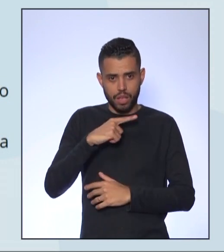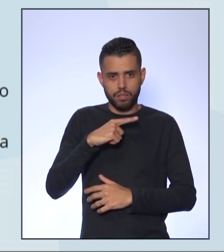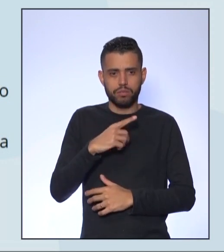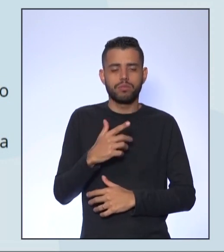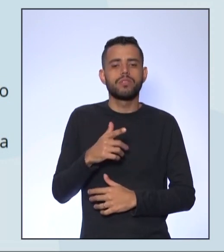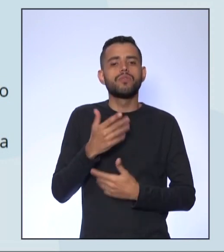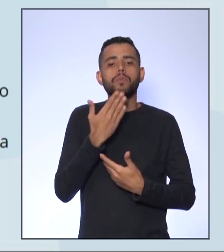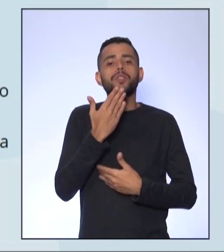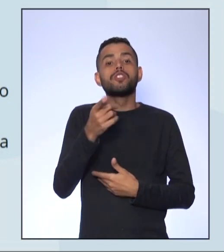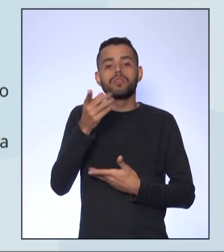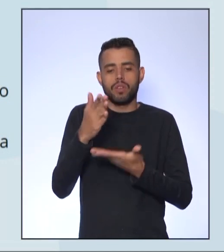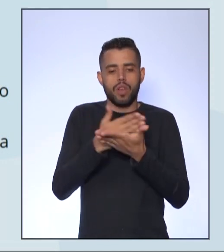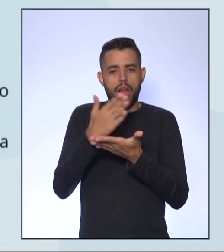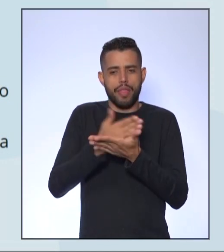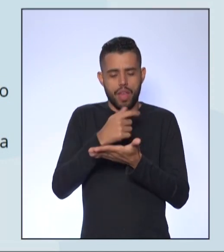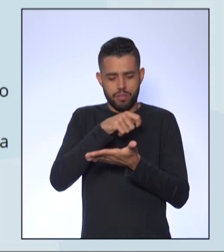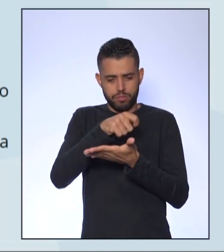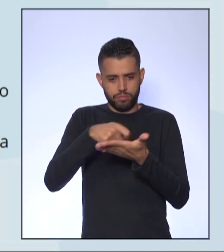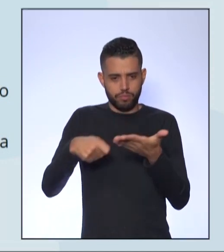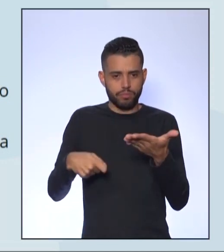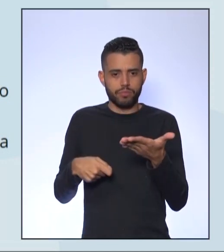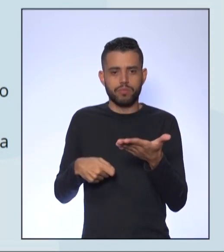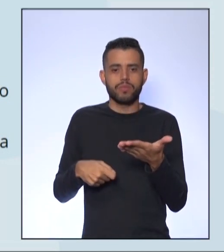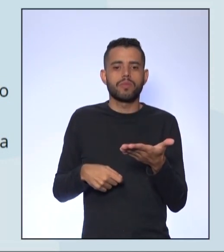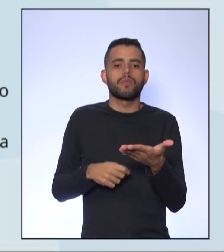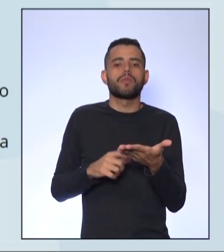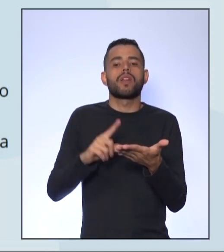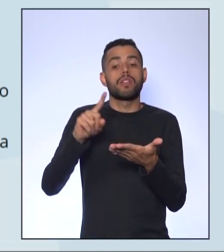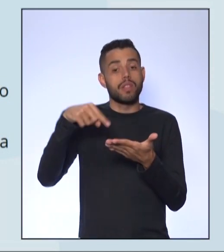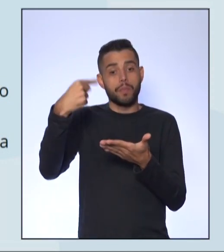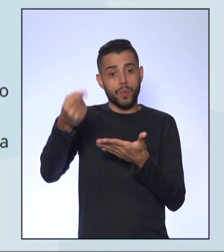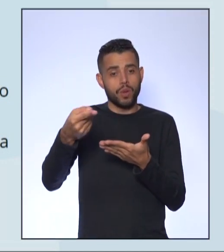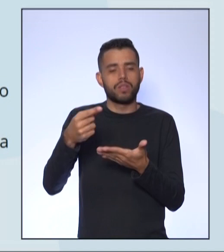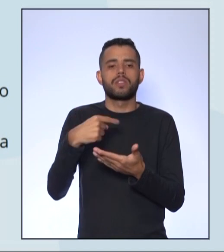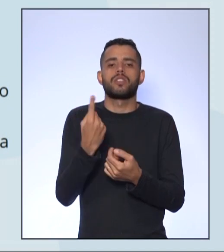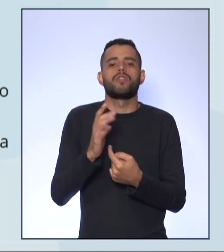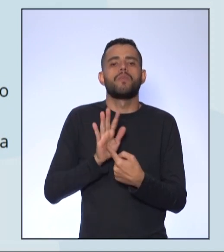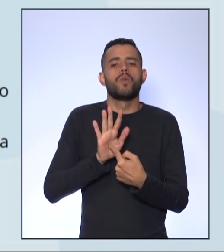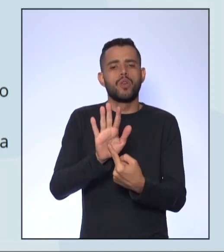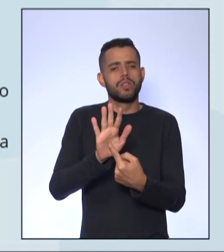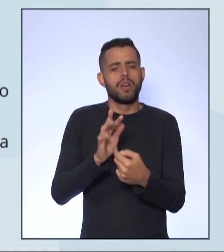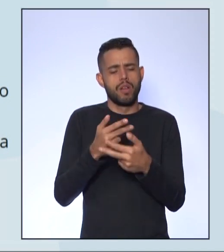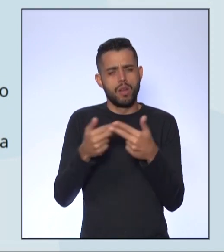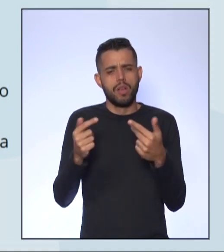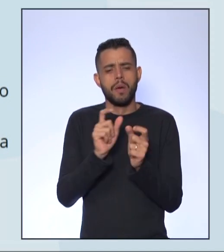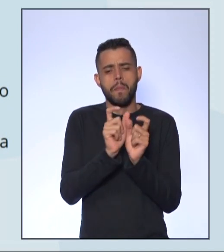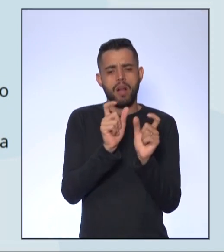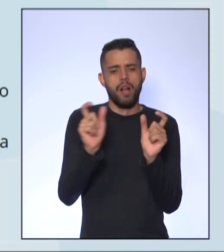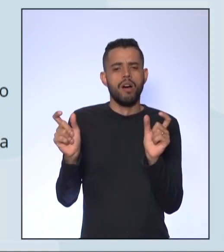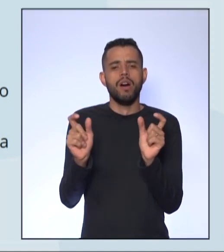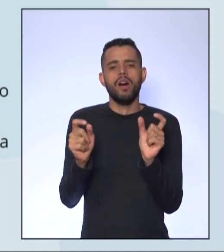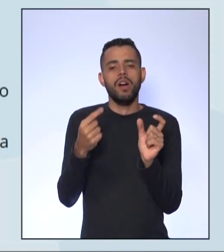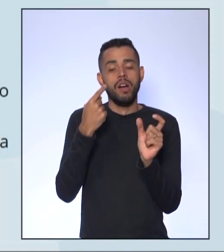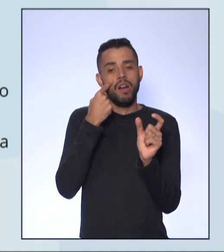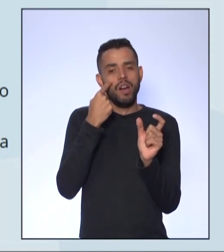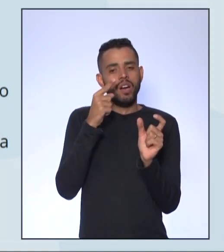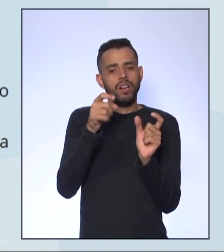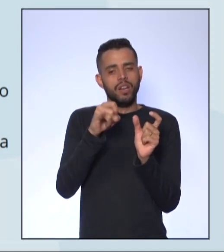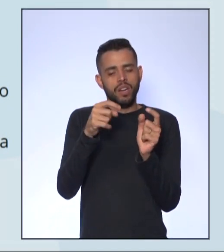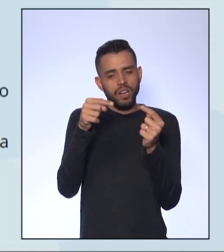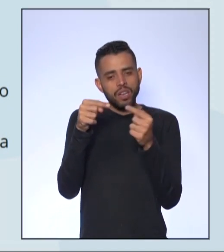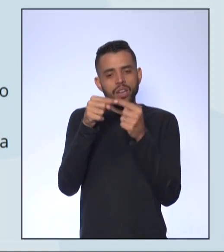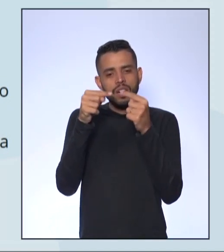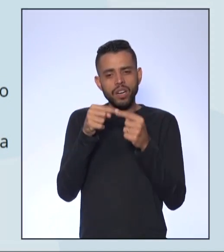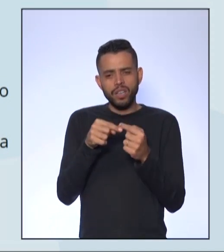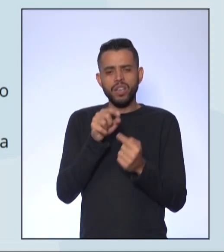caderninho de vocês, deixar anotadinho, mais para frente a gente vai estar mostrando mais algumas palavras, e